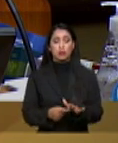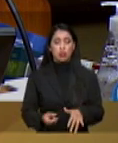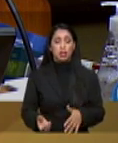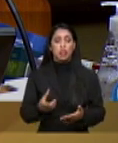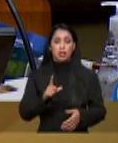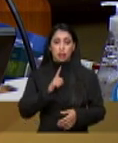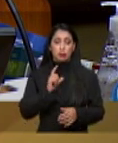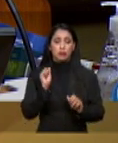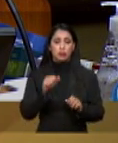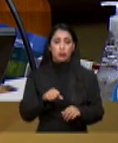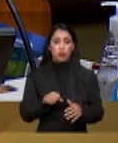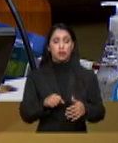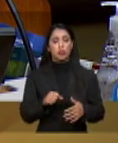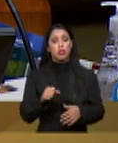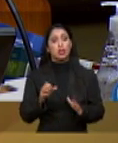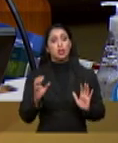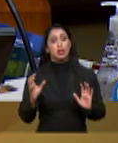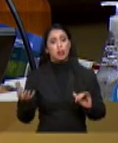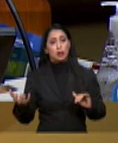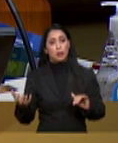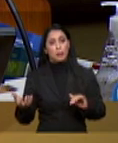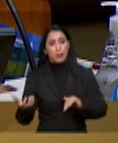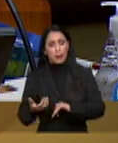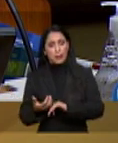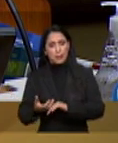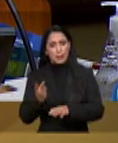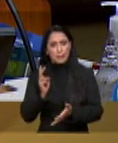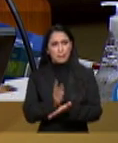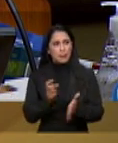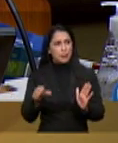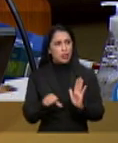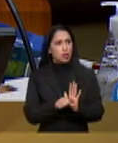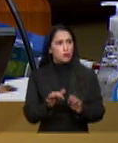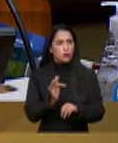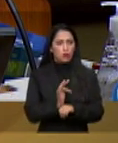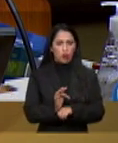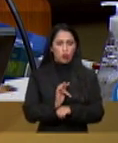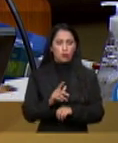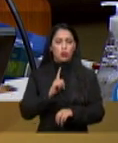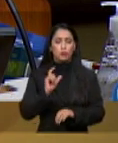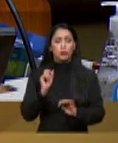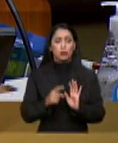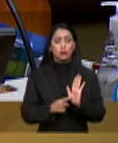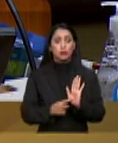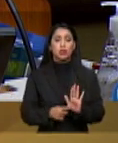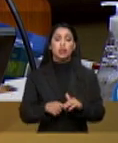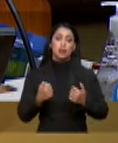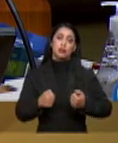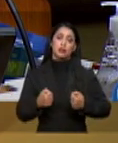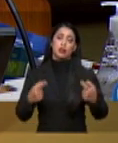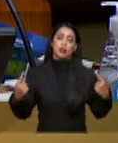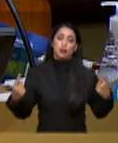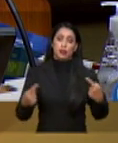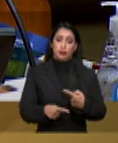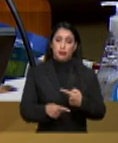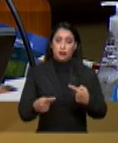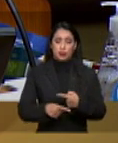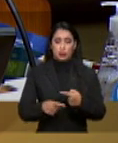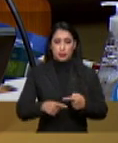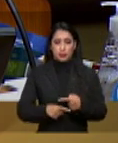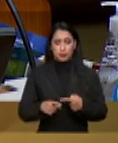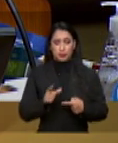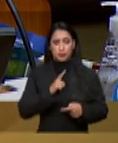da instância parlamentar que, mesmo nos casos de crimes formais, espere-se a realização do contraditório e da ampla